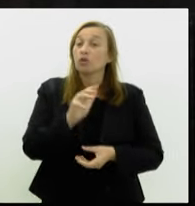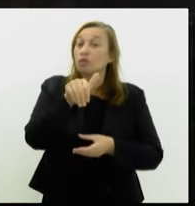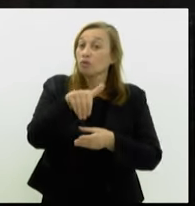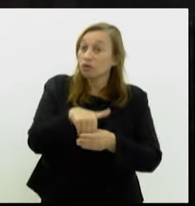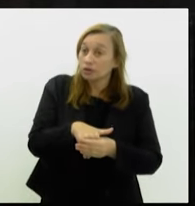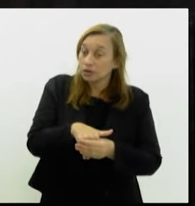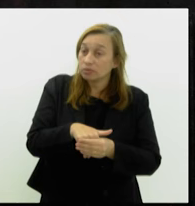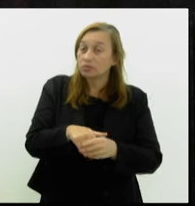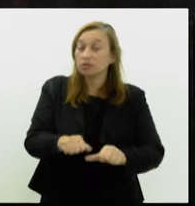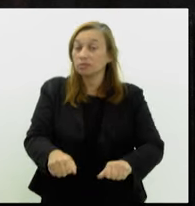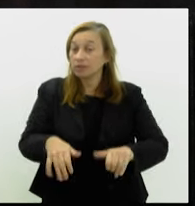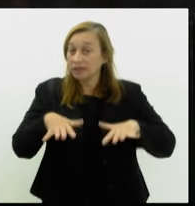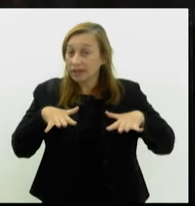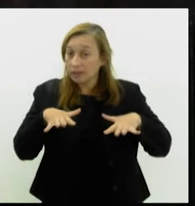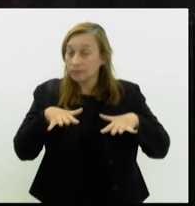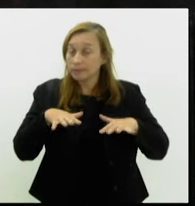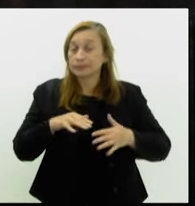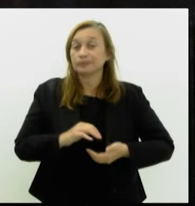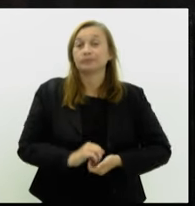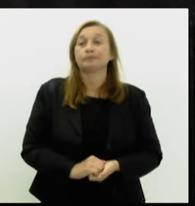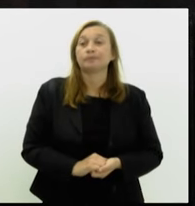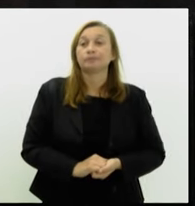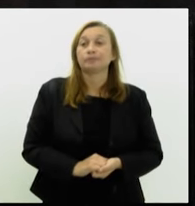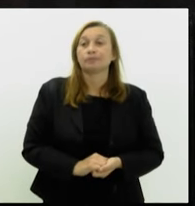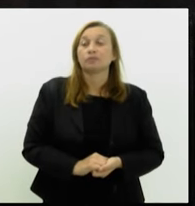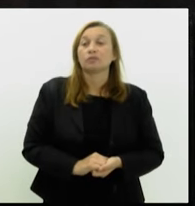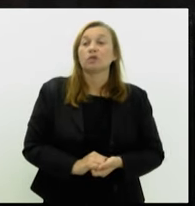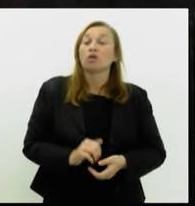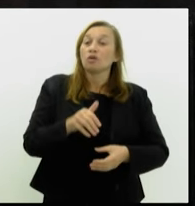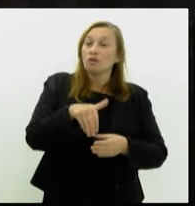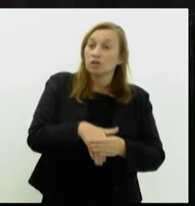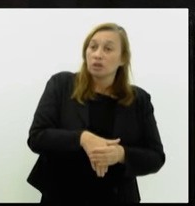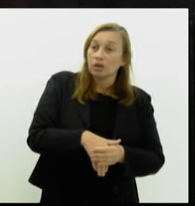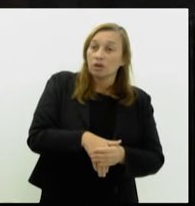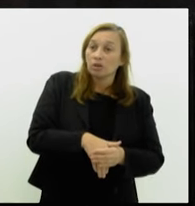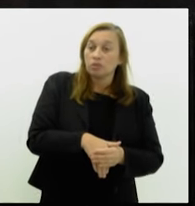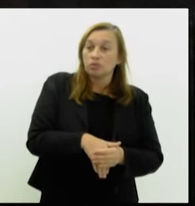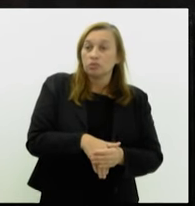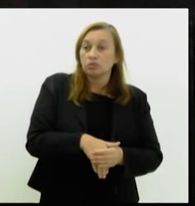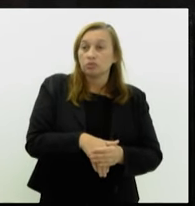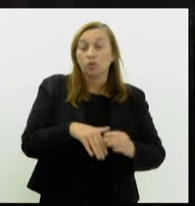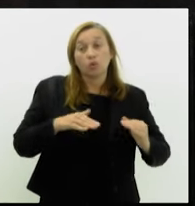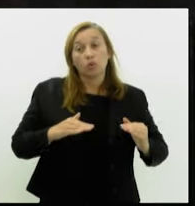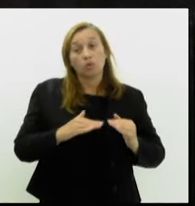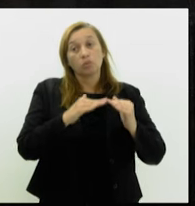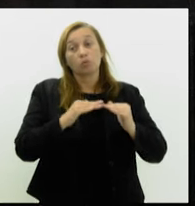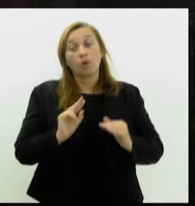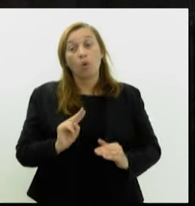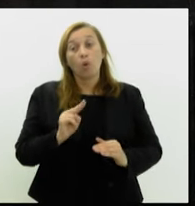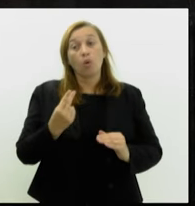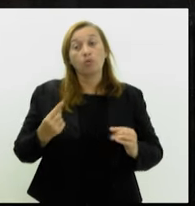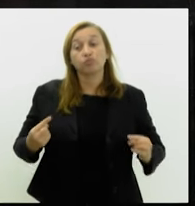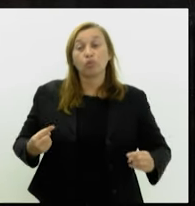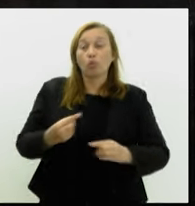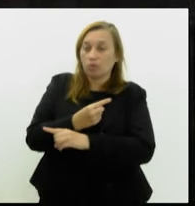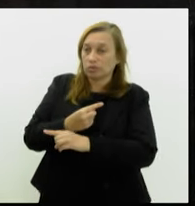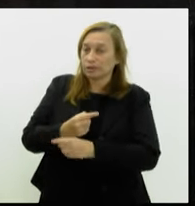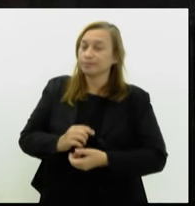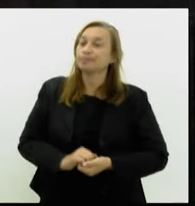votamos em plenário. Ou votamos a favor ou votamos